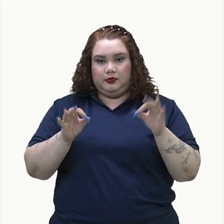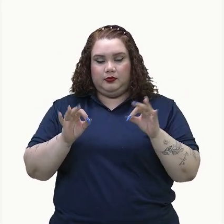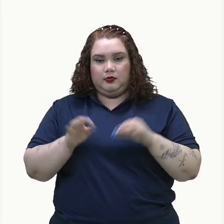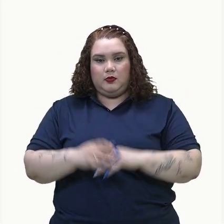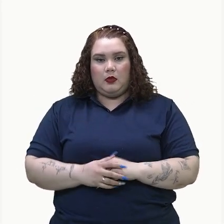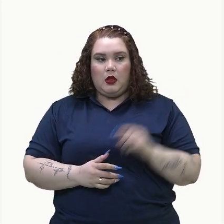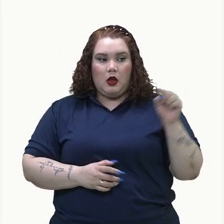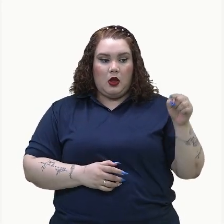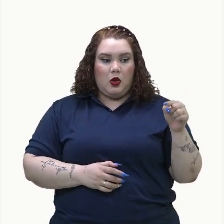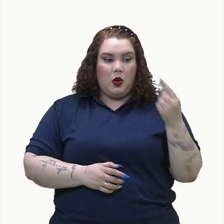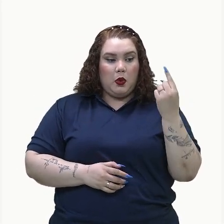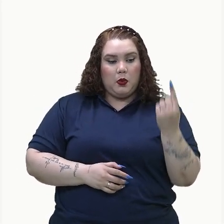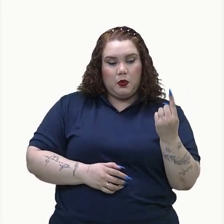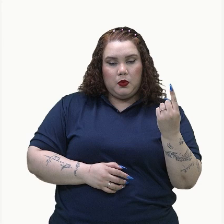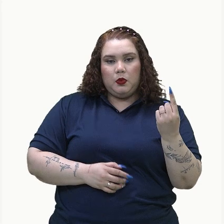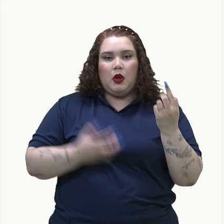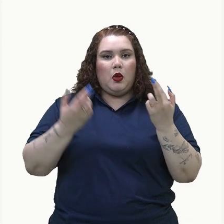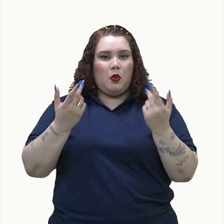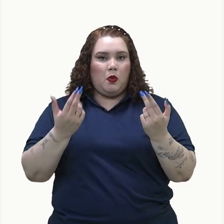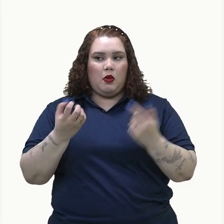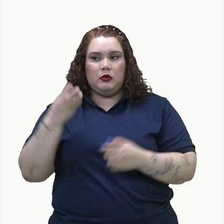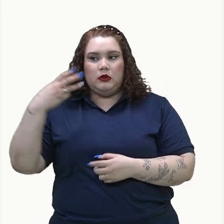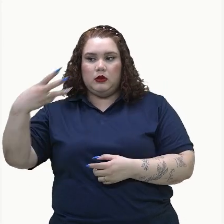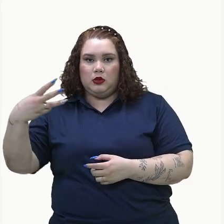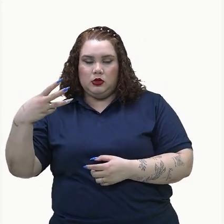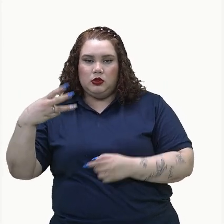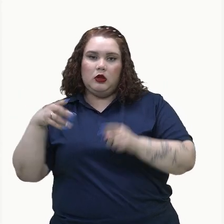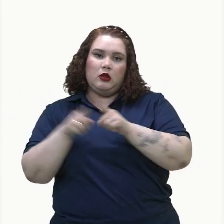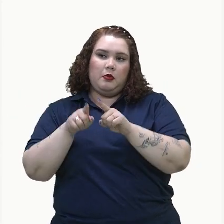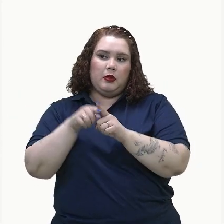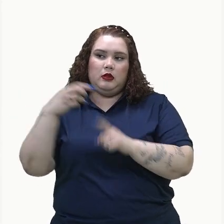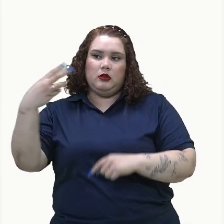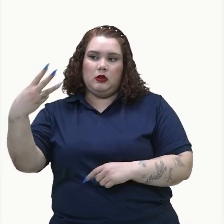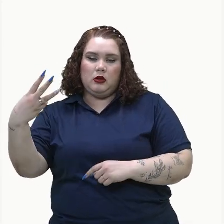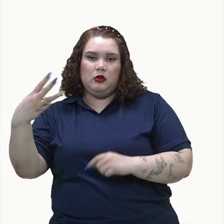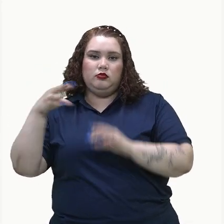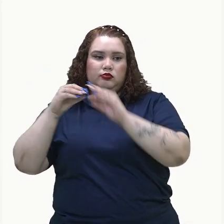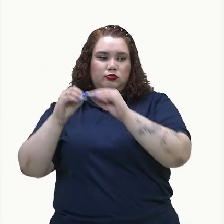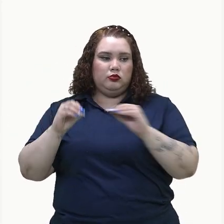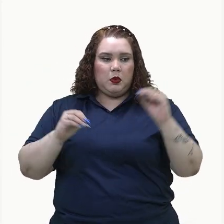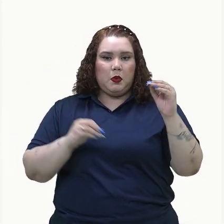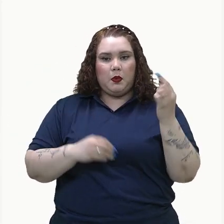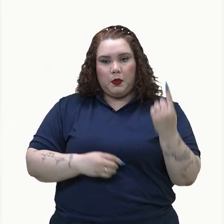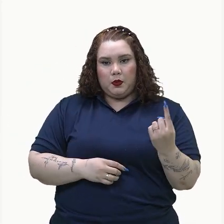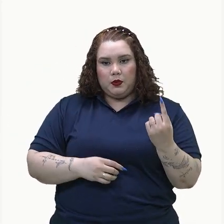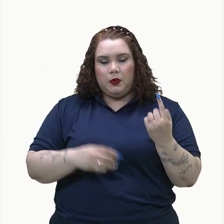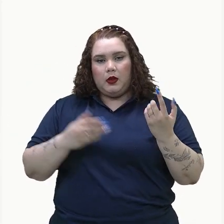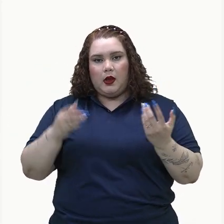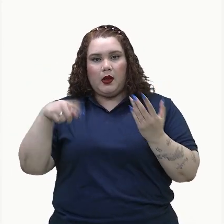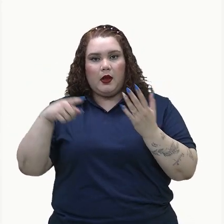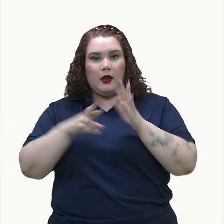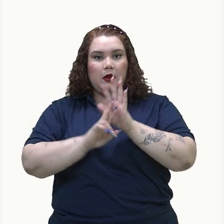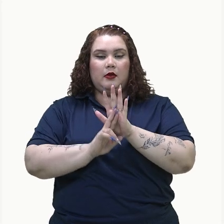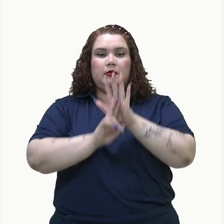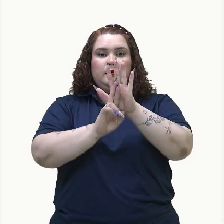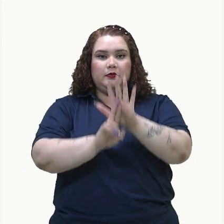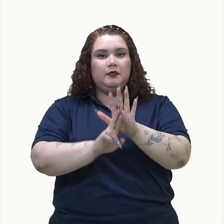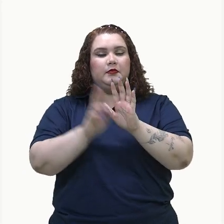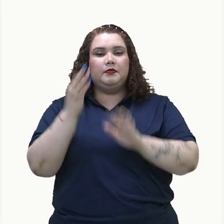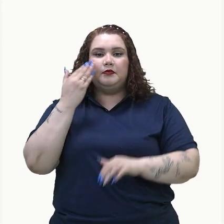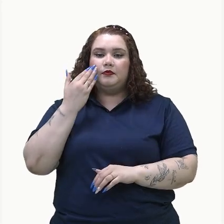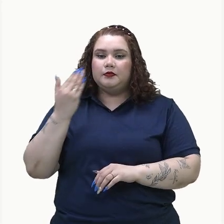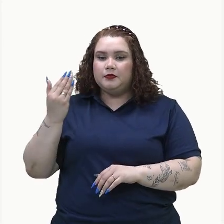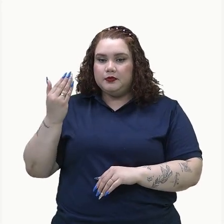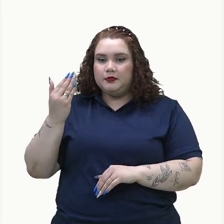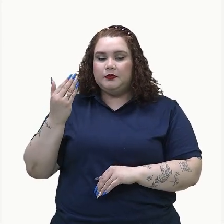faz o mesmo papel que esse circuito aqui que tem 3. Tá certo? Então aí eu tenho a representação desse resistor que eu chamo